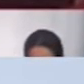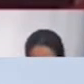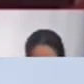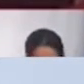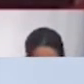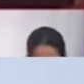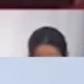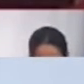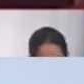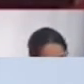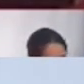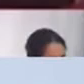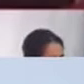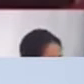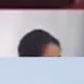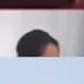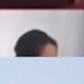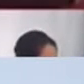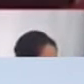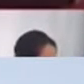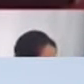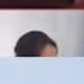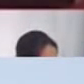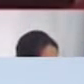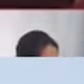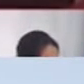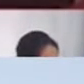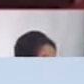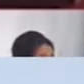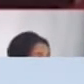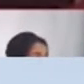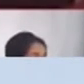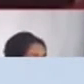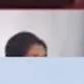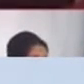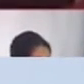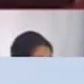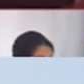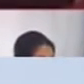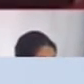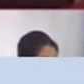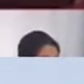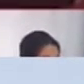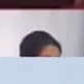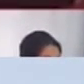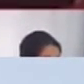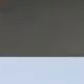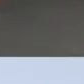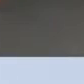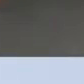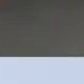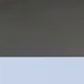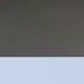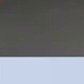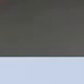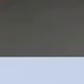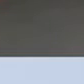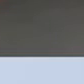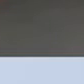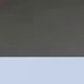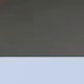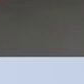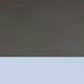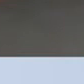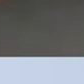vereadora dessa legislação reforçou a importância da presença feminina na política mas também no dia a dia no trabalho